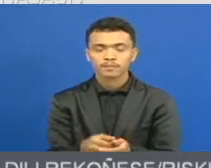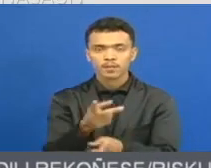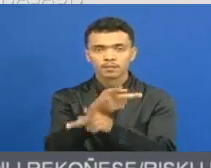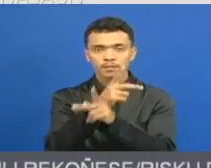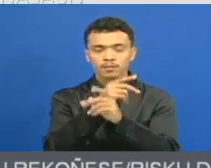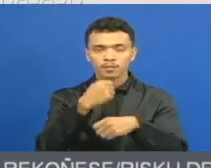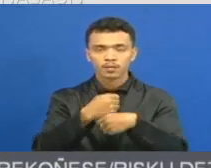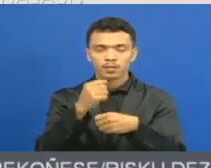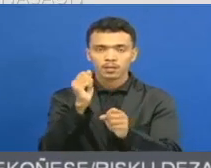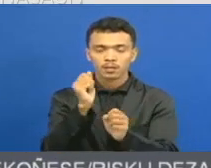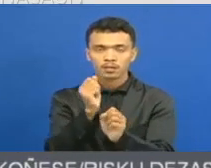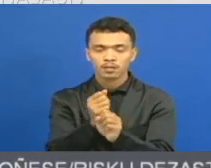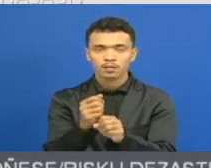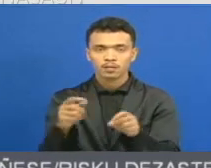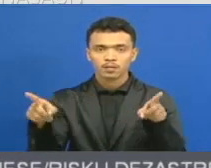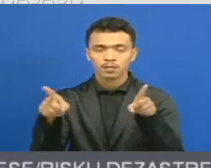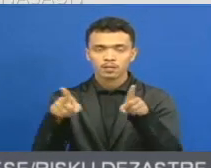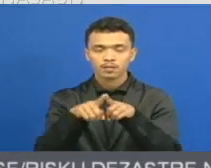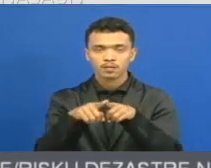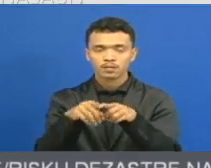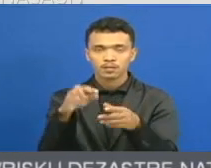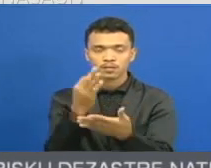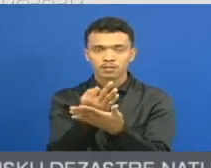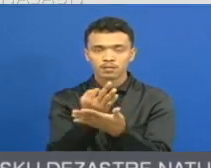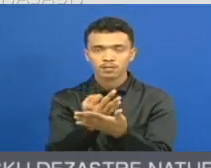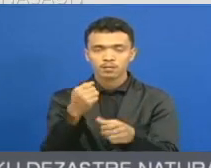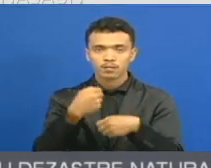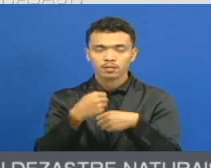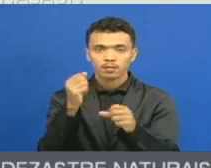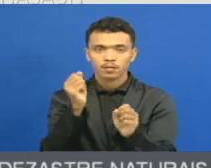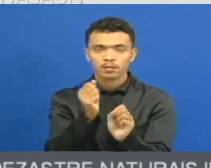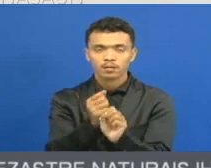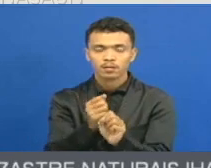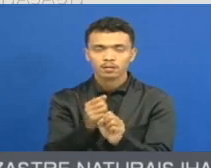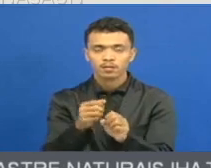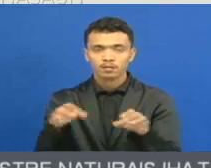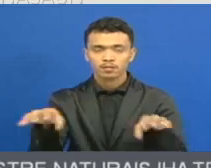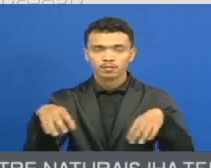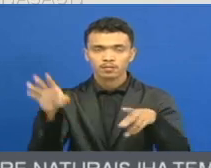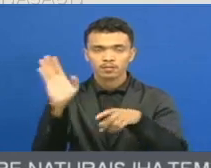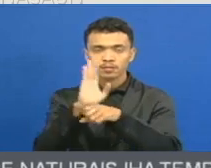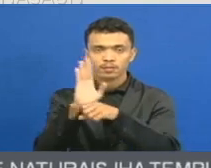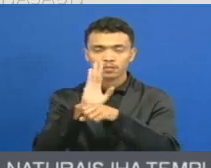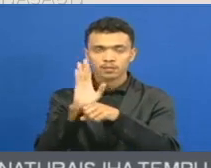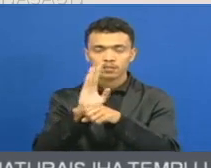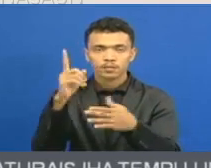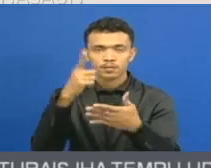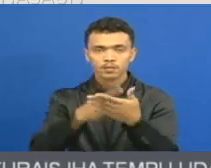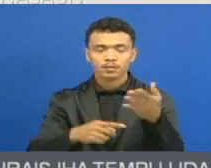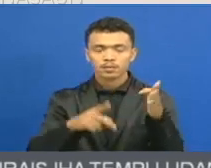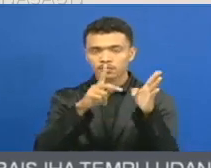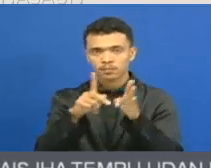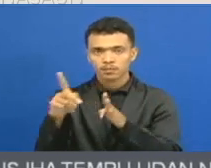halau hanesan kapital ida bel hudi halau membro ni negosiu sai da det makni plan